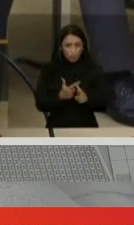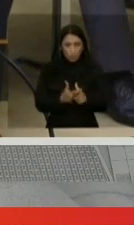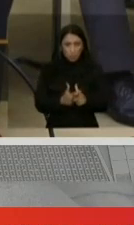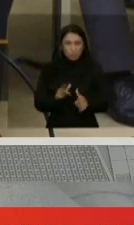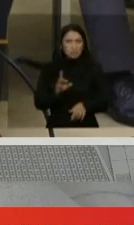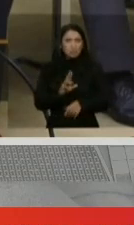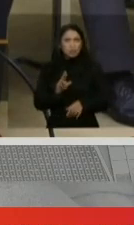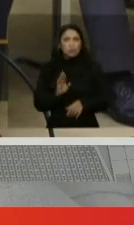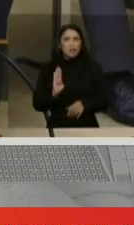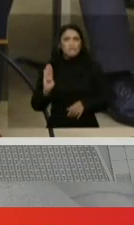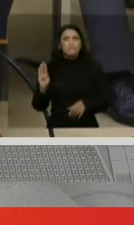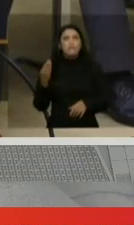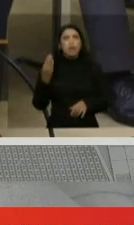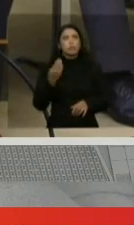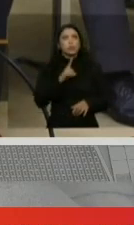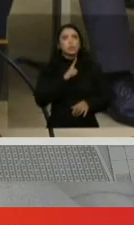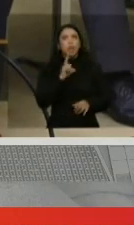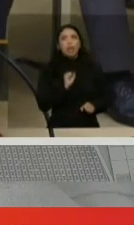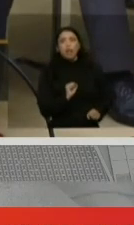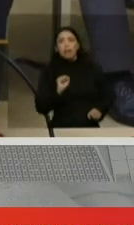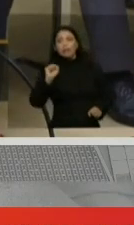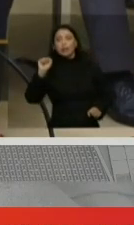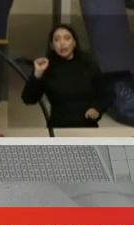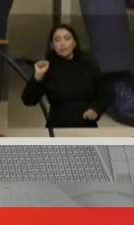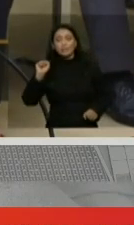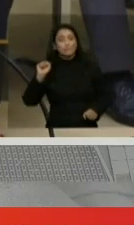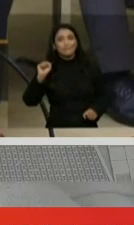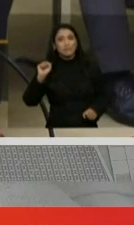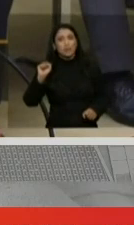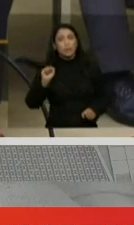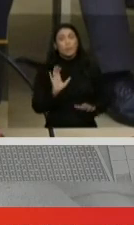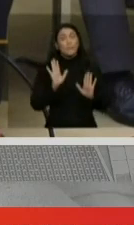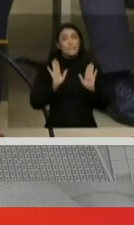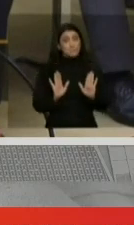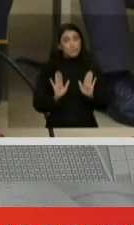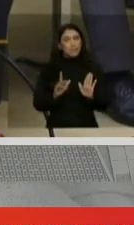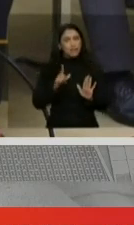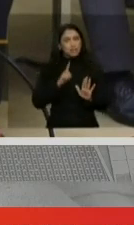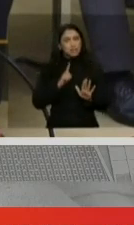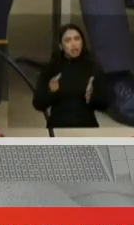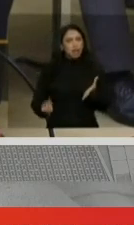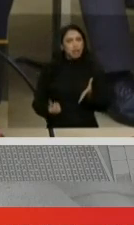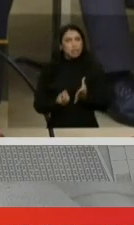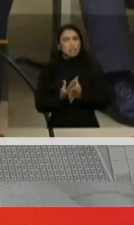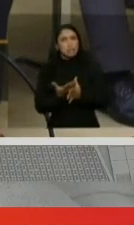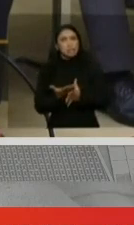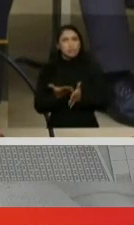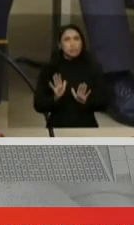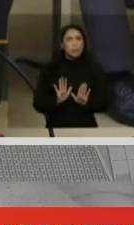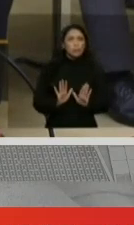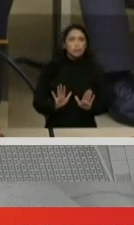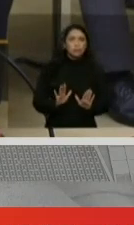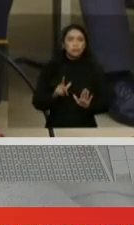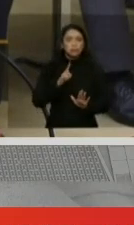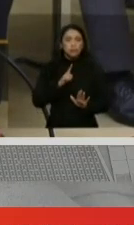a imagem que, primeiro, eles estão levando muito a sério o que aconteceu no dia 9, não vão esquecer, pelo contrário, isso